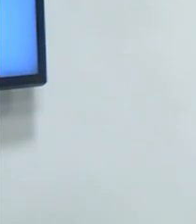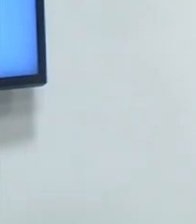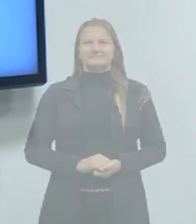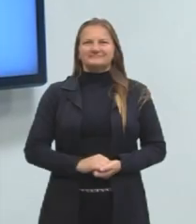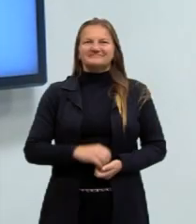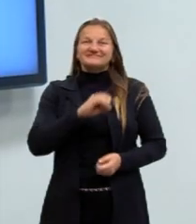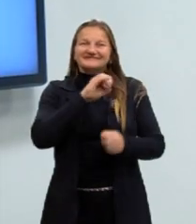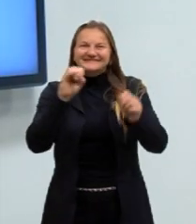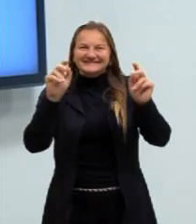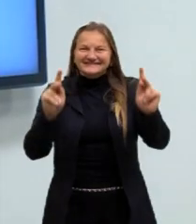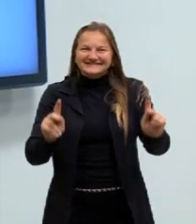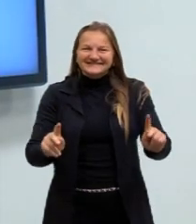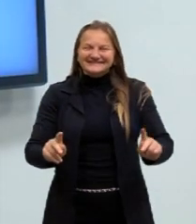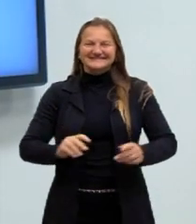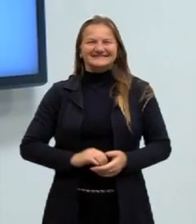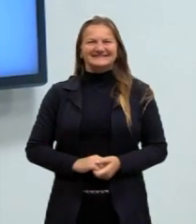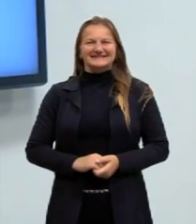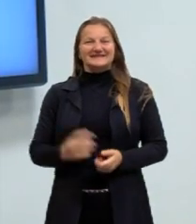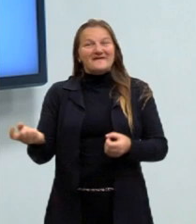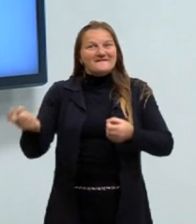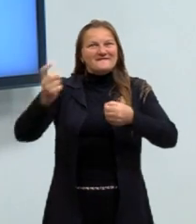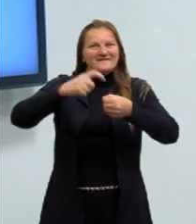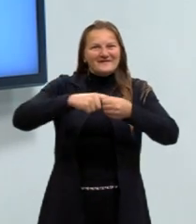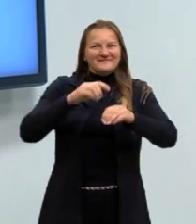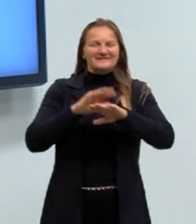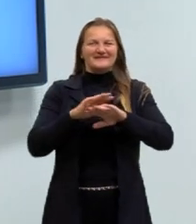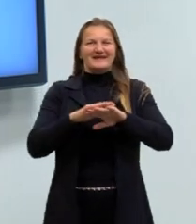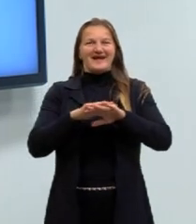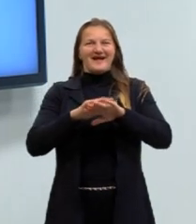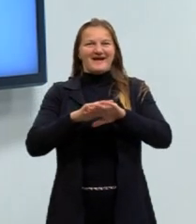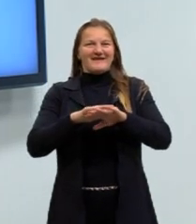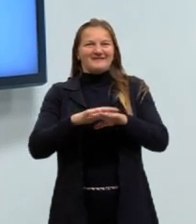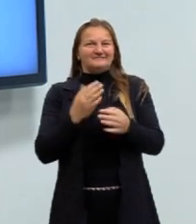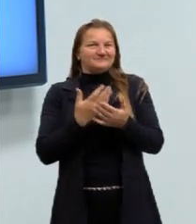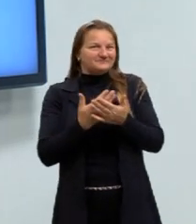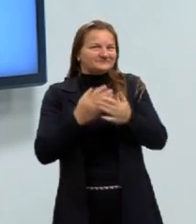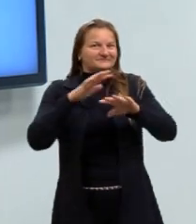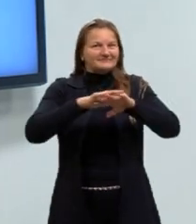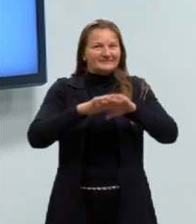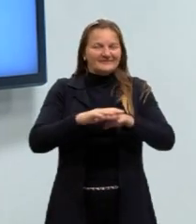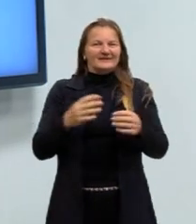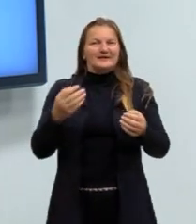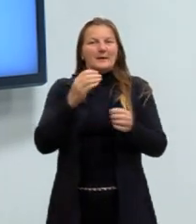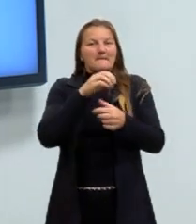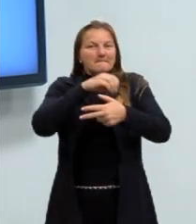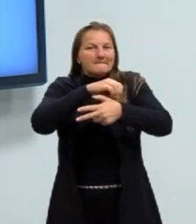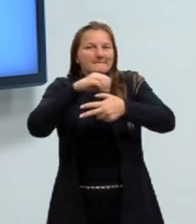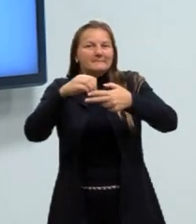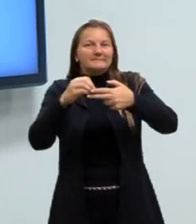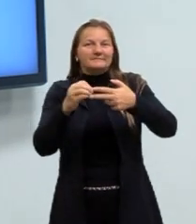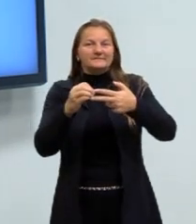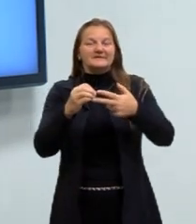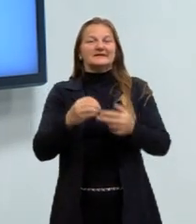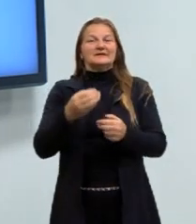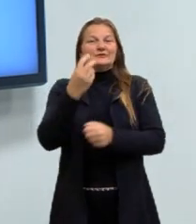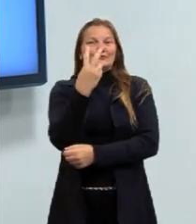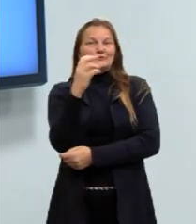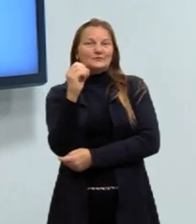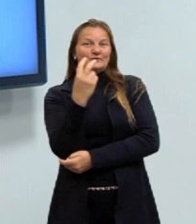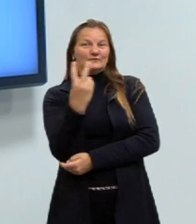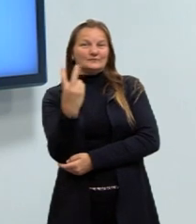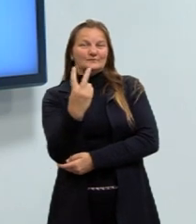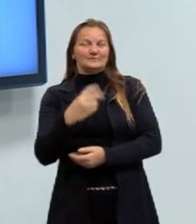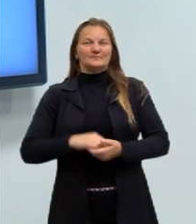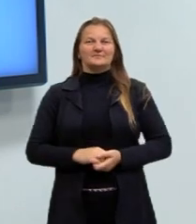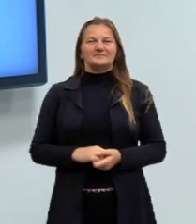Oi, oi pessoas! Voltamos para mais uma aula de matemática do Pré-Enem 2022. Eu sou a